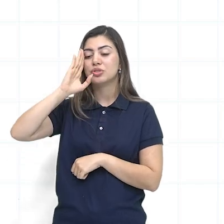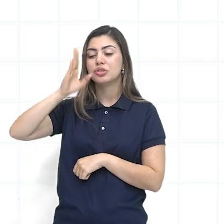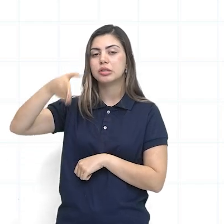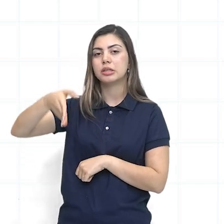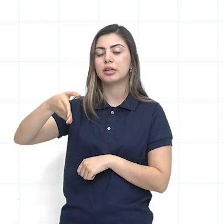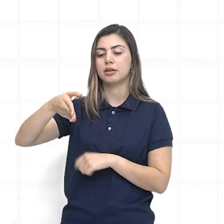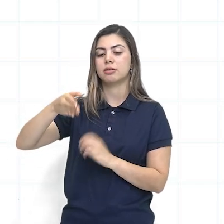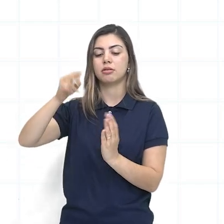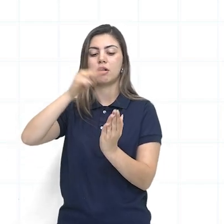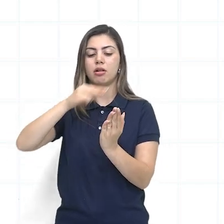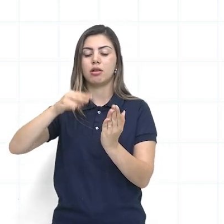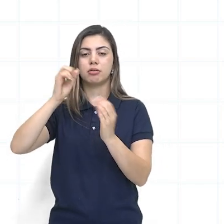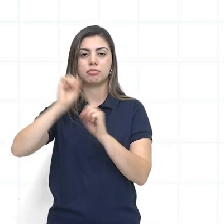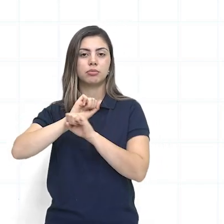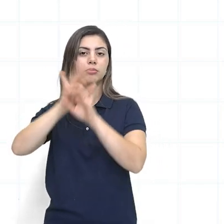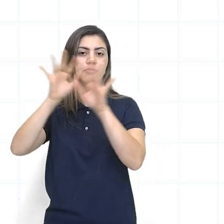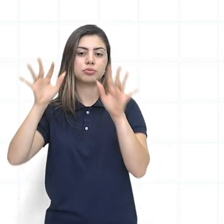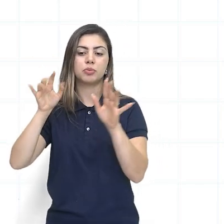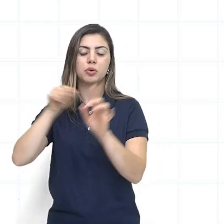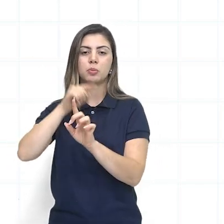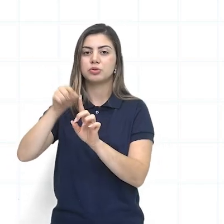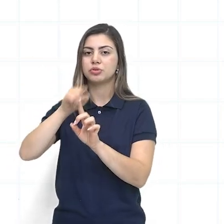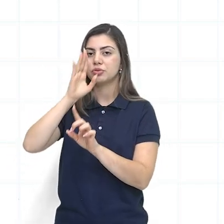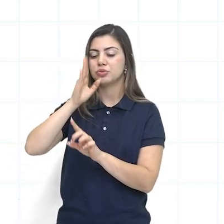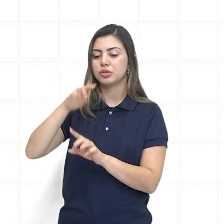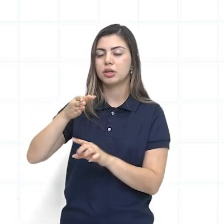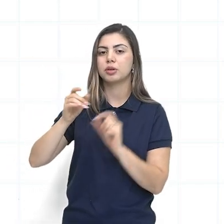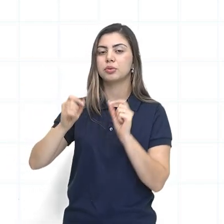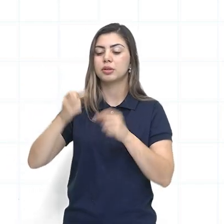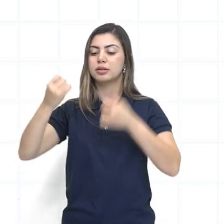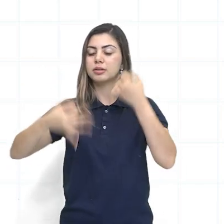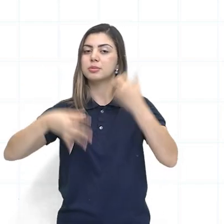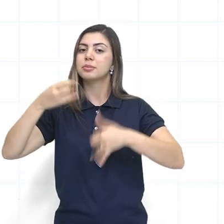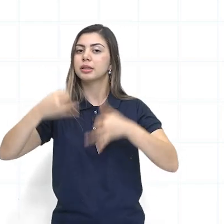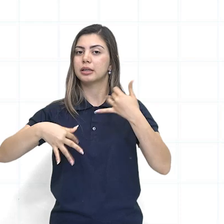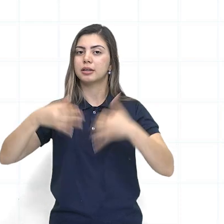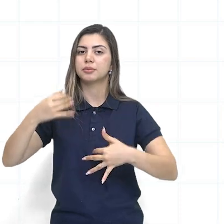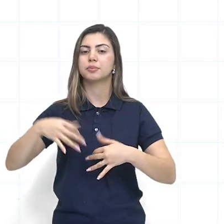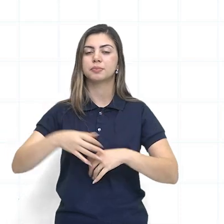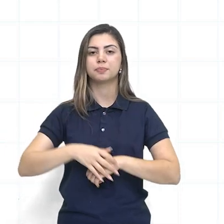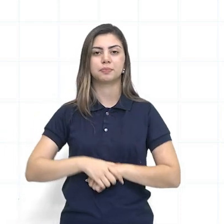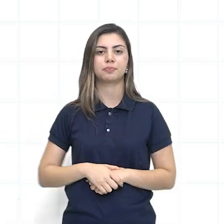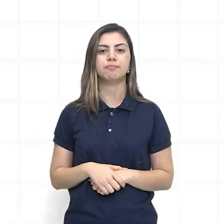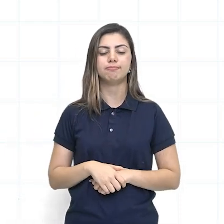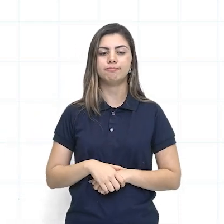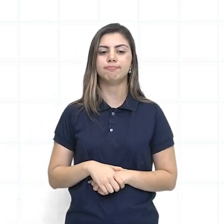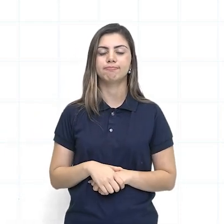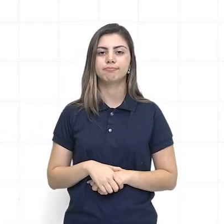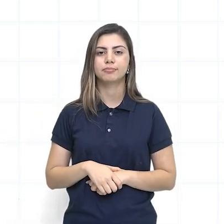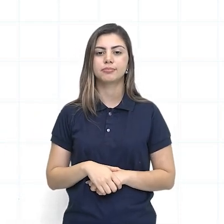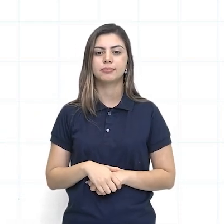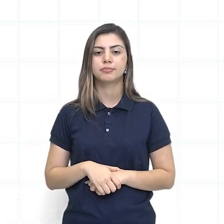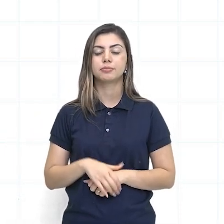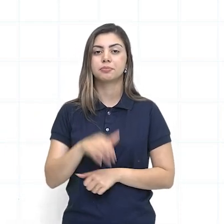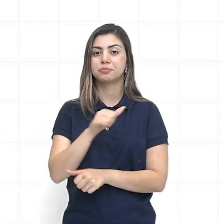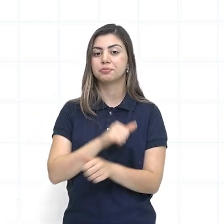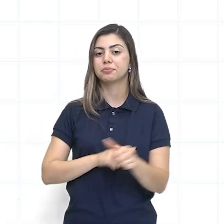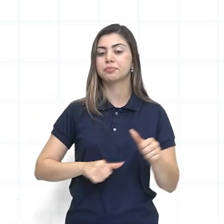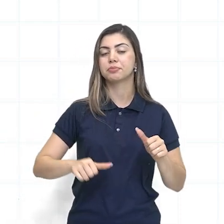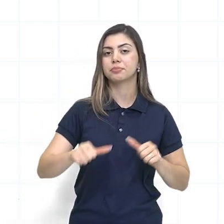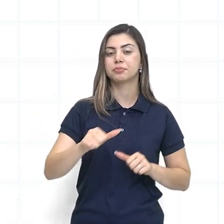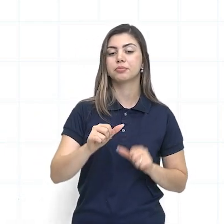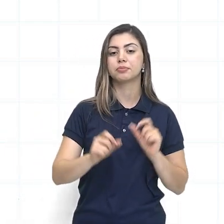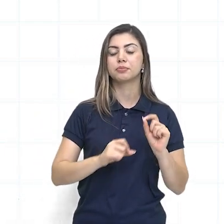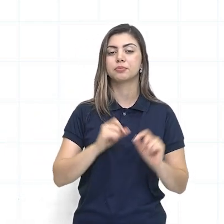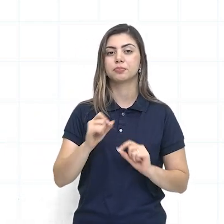e objetiva. O objetivo é deixar claro o que está sendo dito. Na